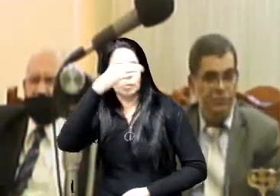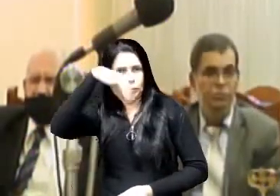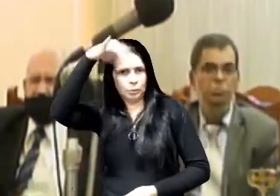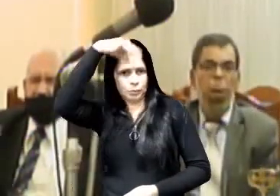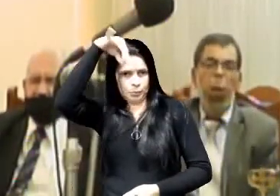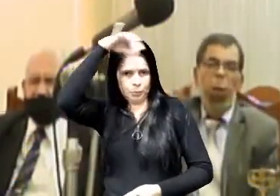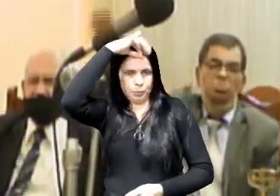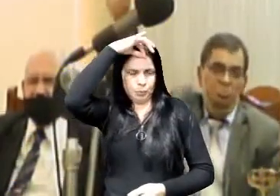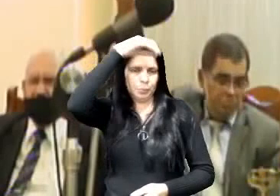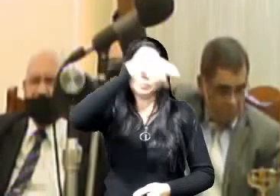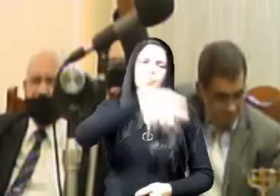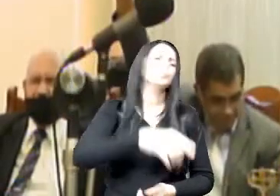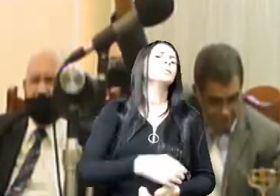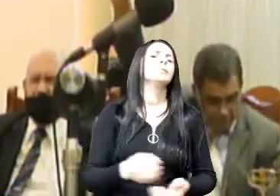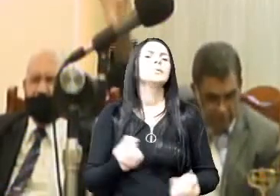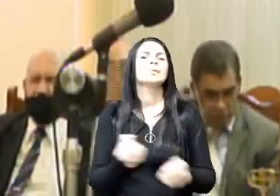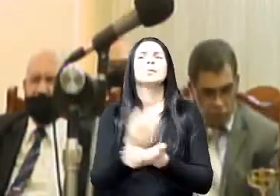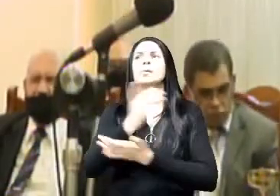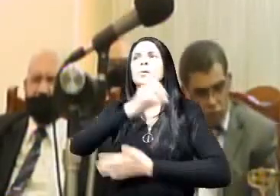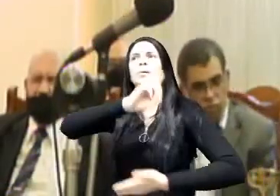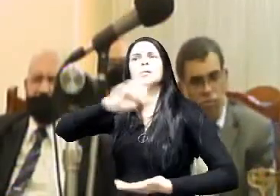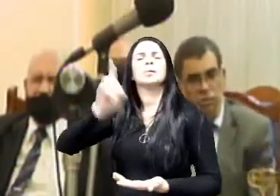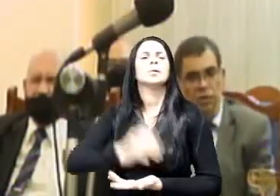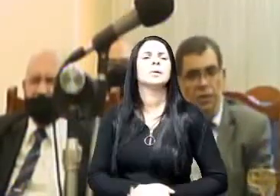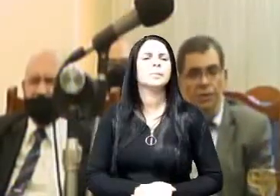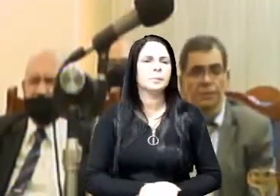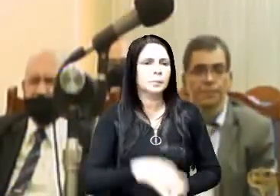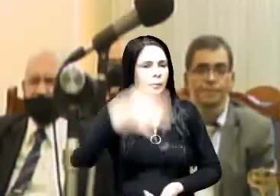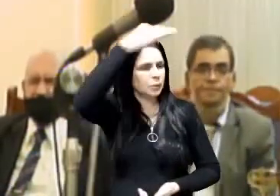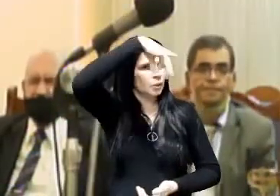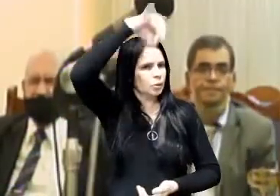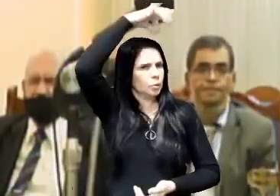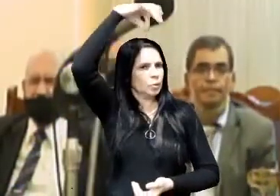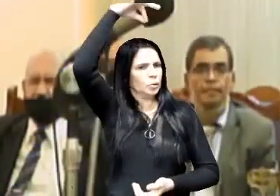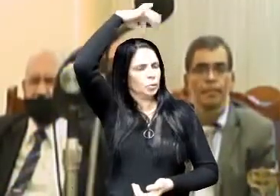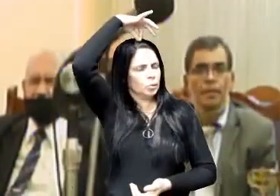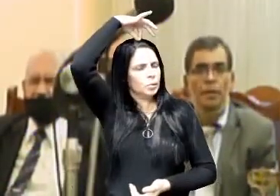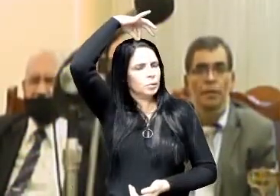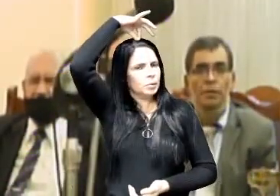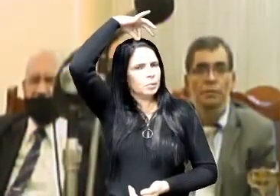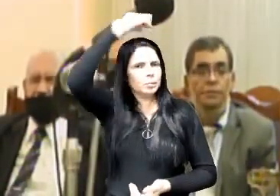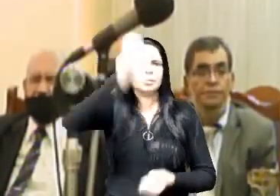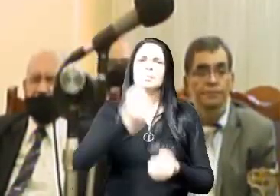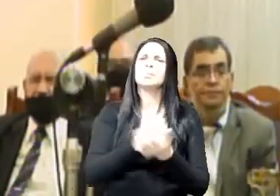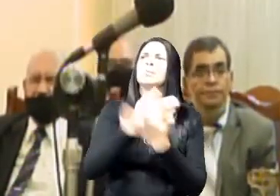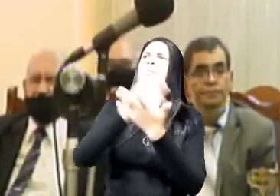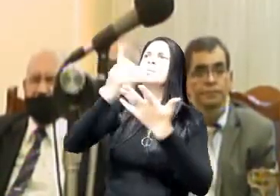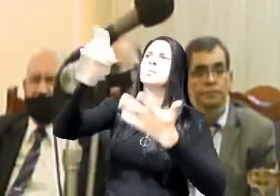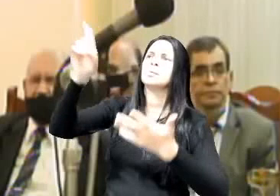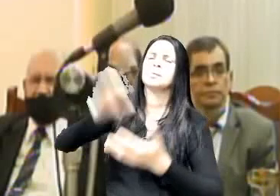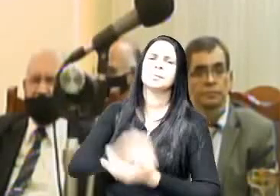Sobre vós repousa o Espírito da glória, o Espírito da glória, o Espírito da glória.